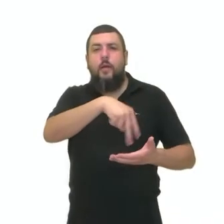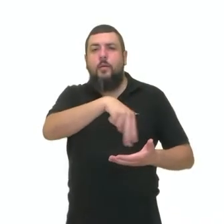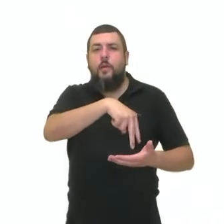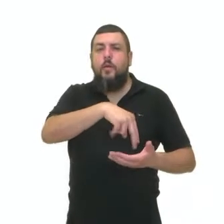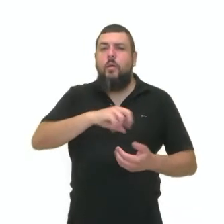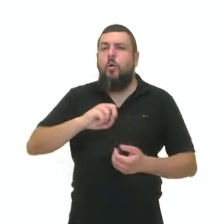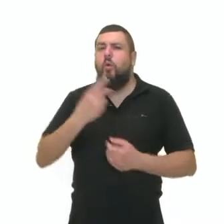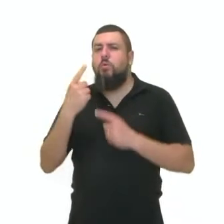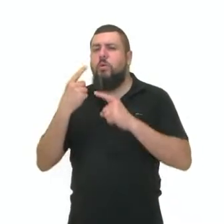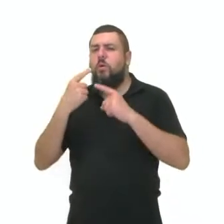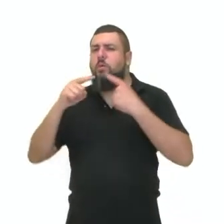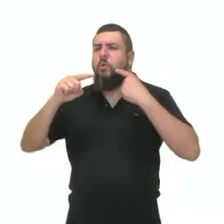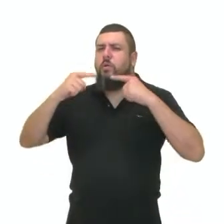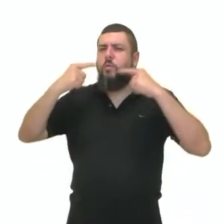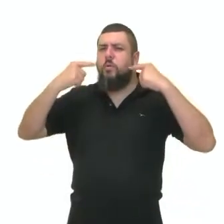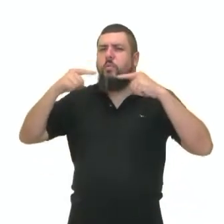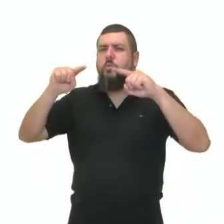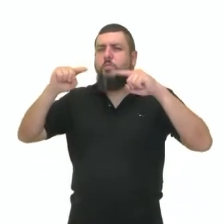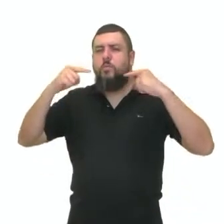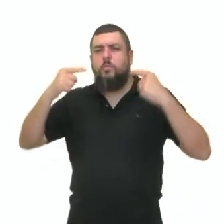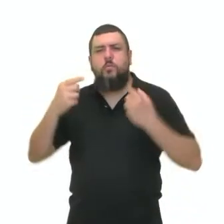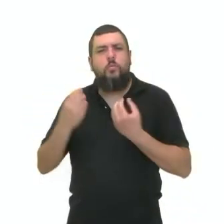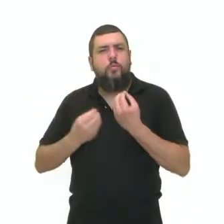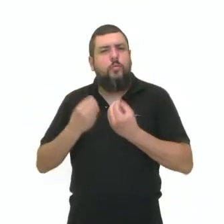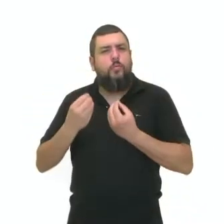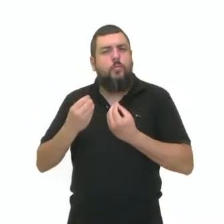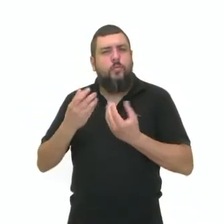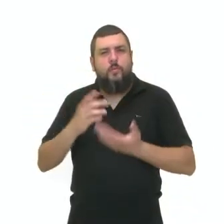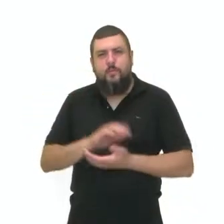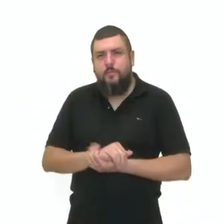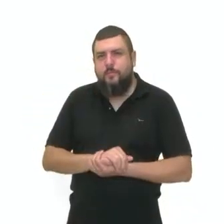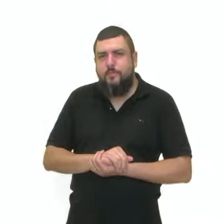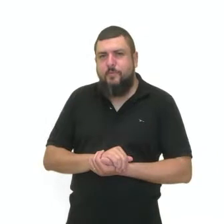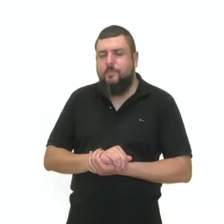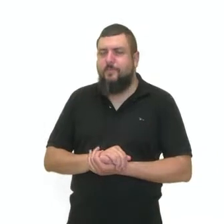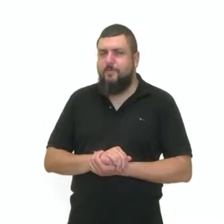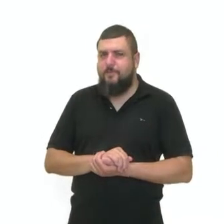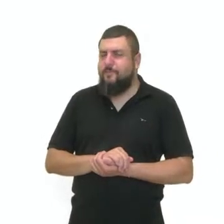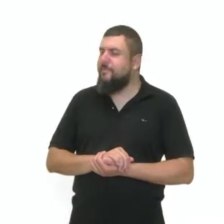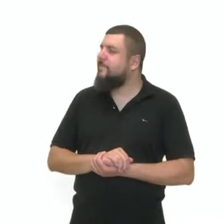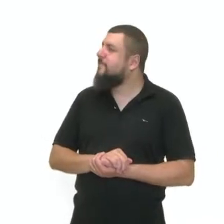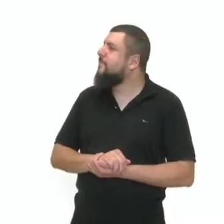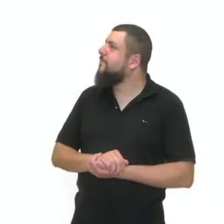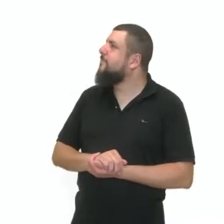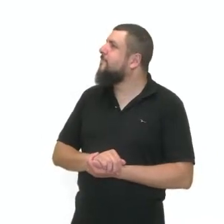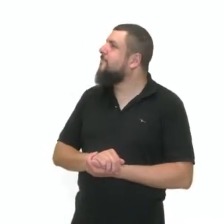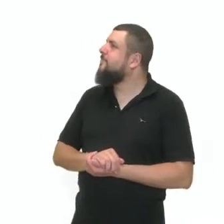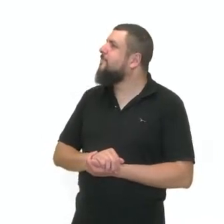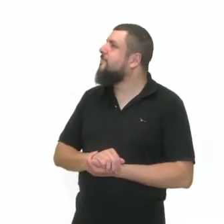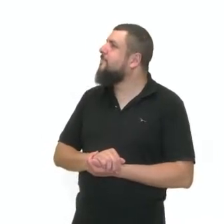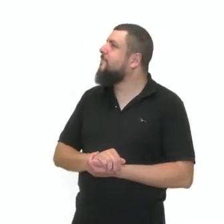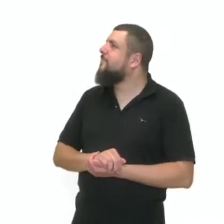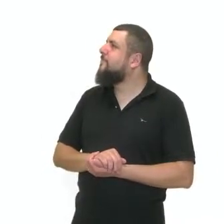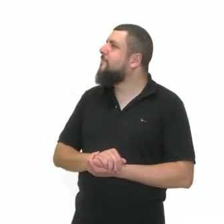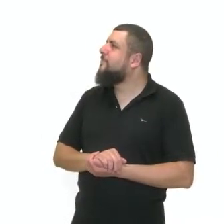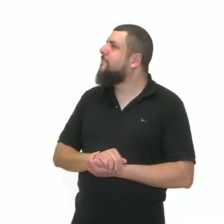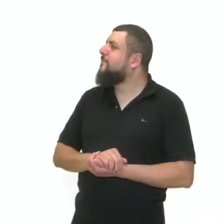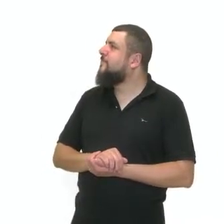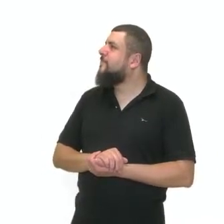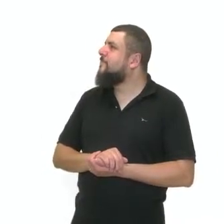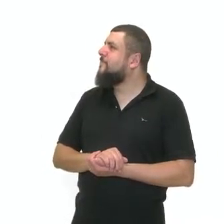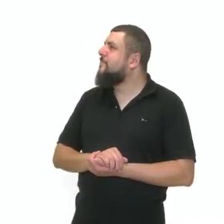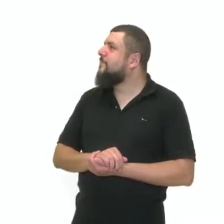que momento essas duas linguagens se integraram? Não sabemos ao certo, apenas podemos imaginar como essa história